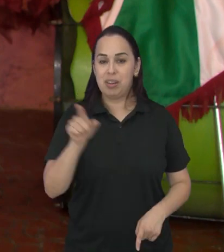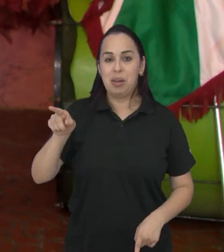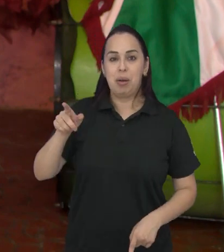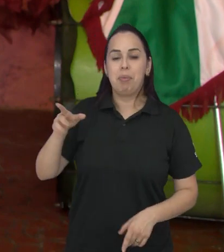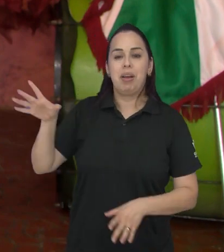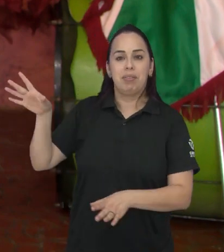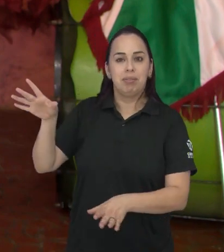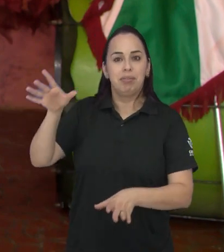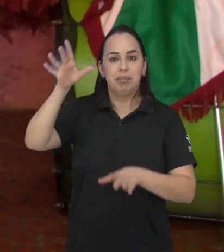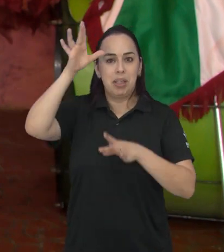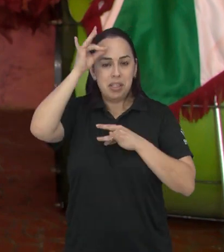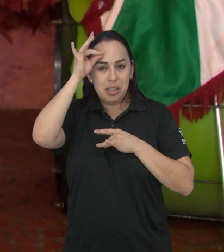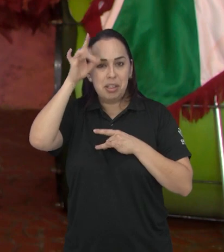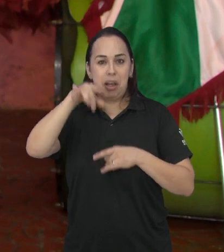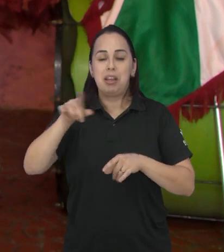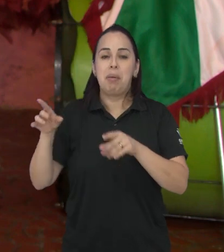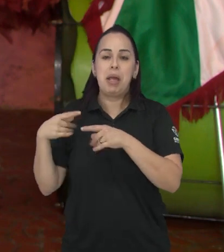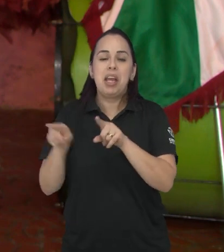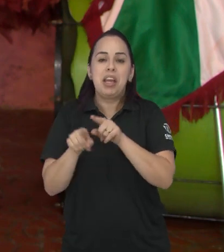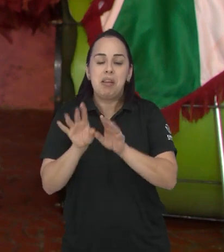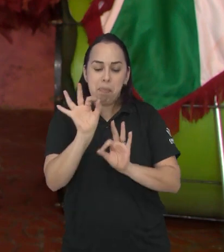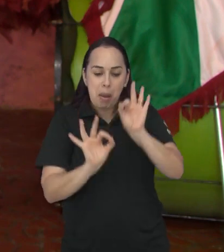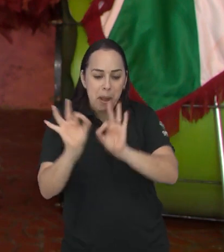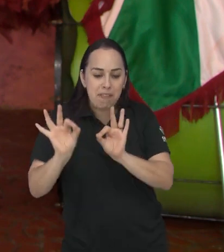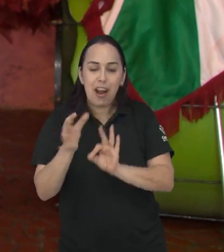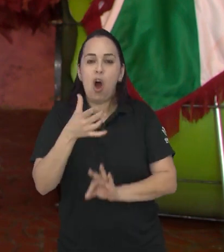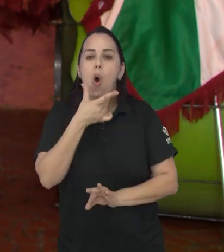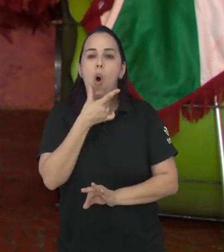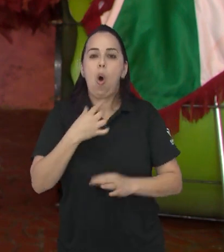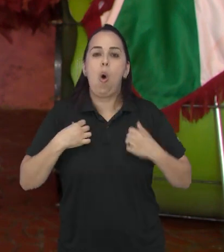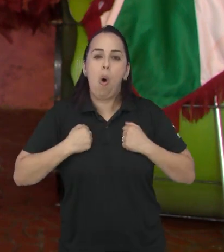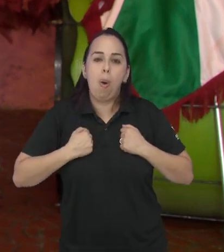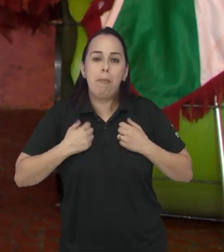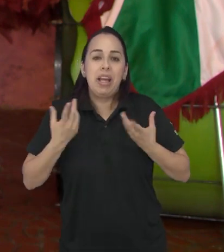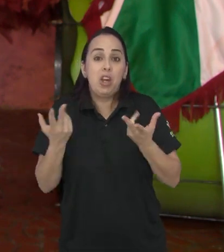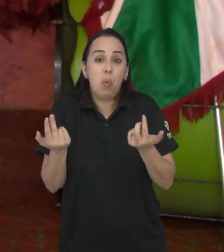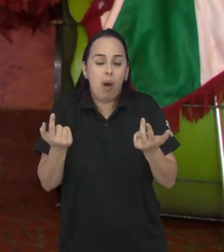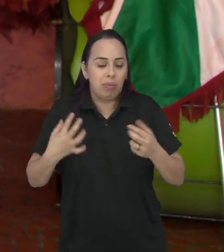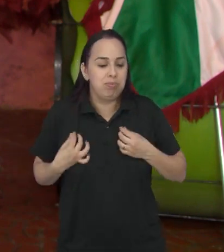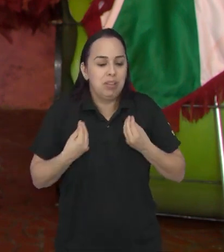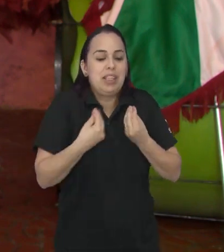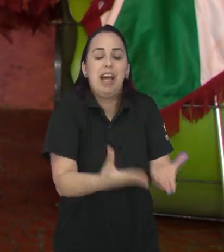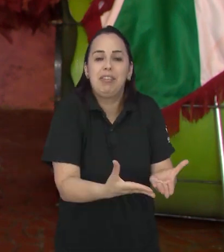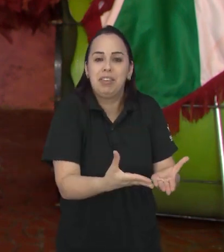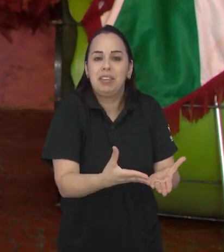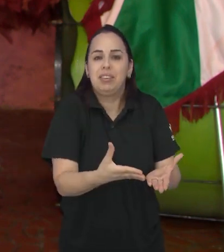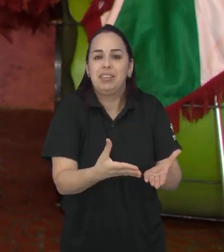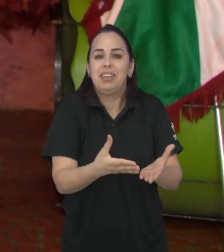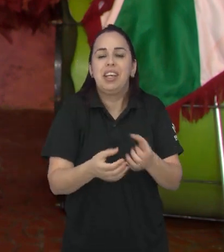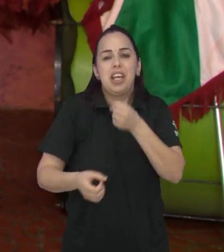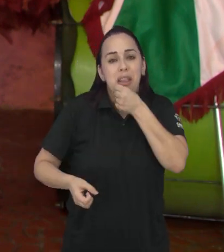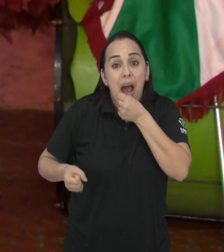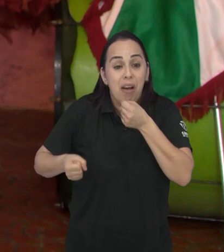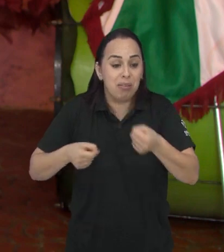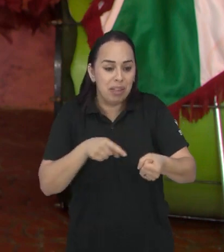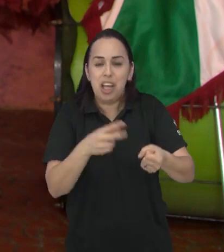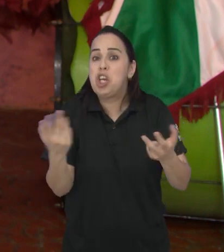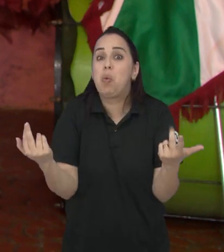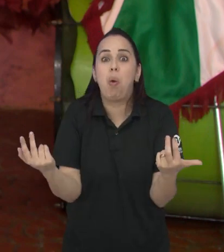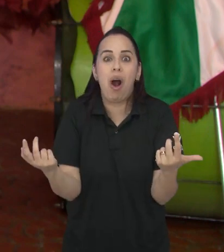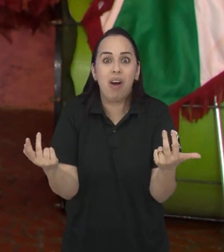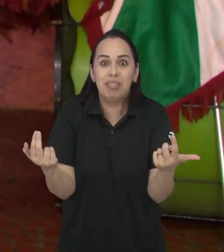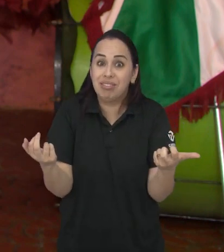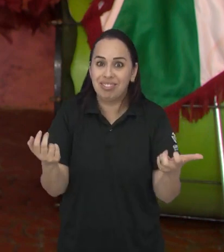de uns 6 anos. O pai dele fazia a mesma roupa dos cantores para ele e dava um microfone para ele, só que o microfone dele não era ligado. Mas